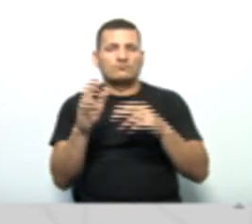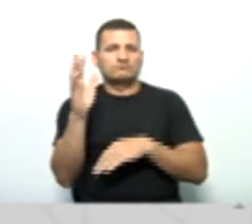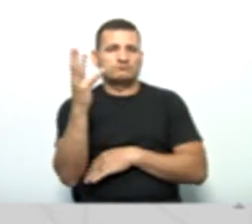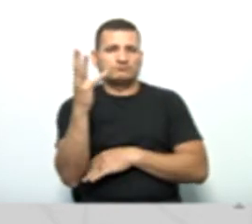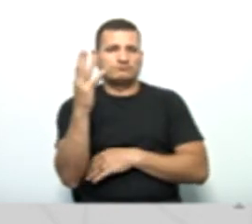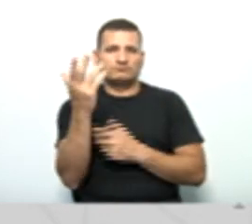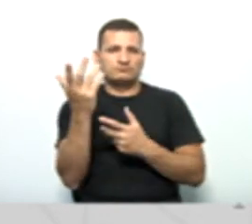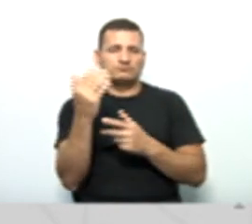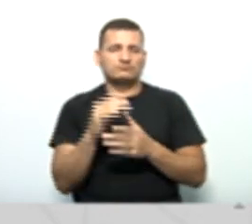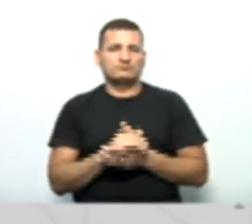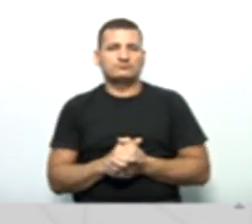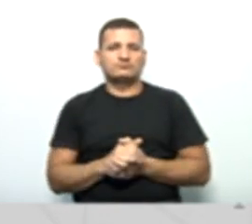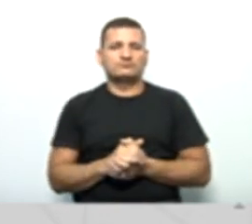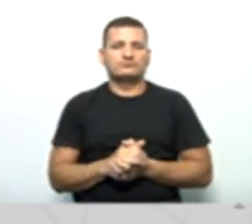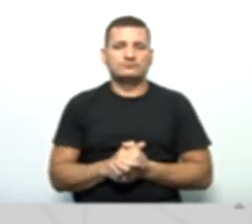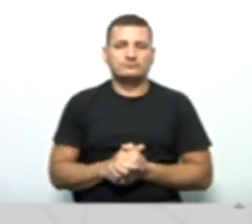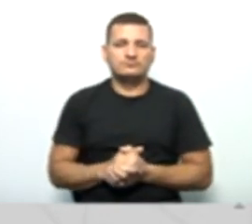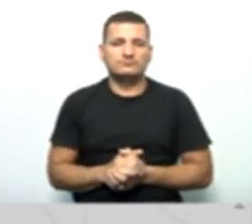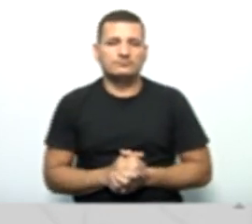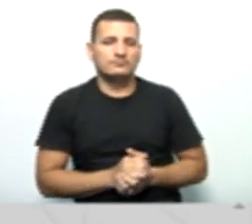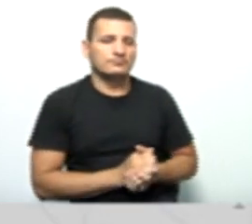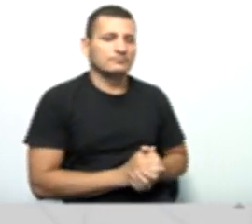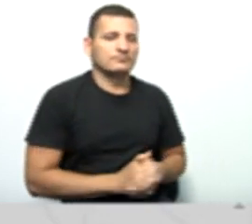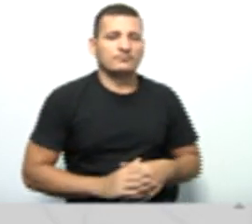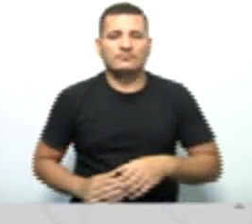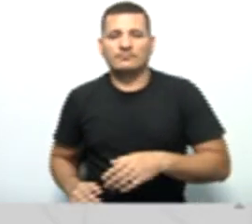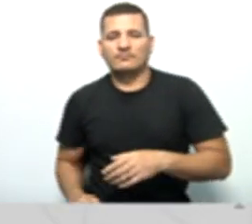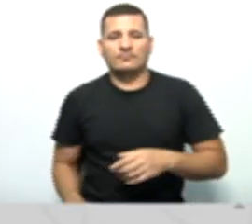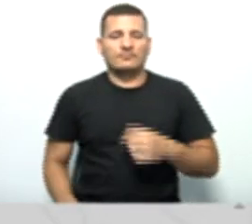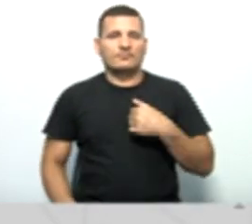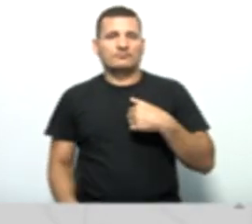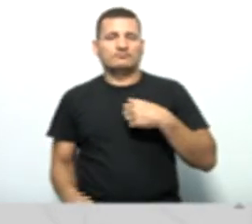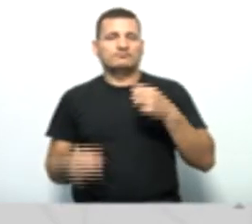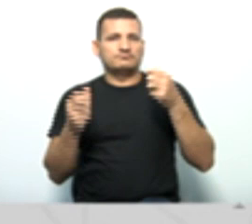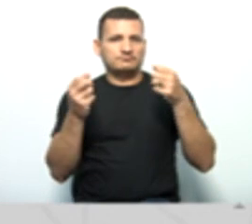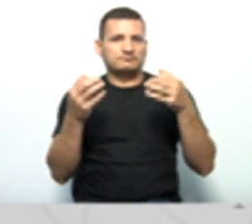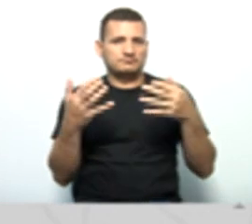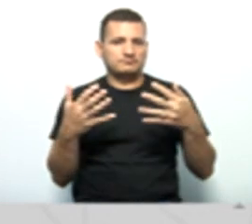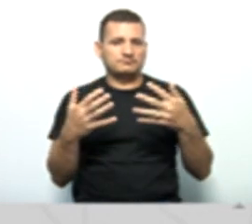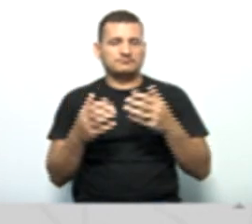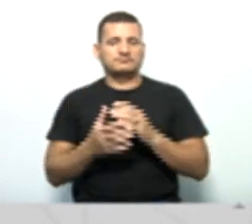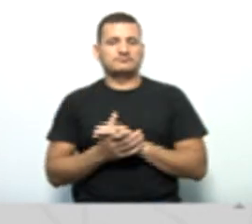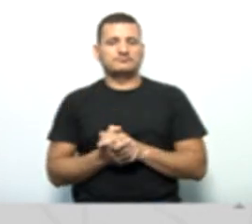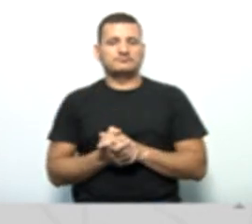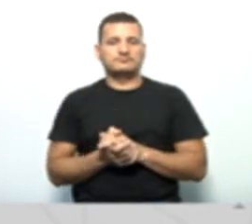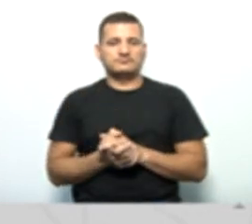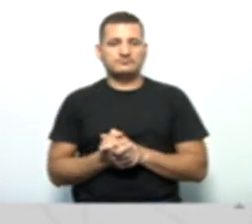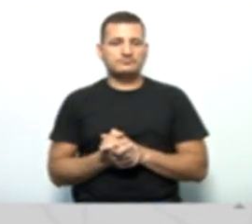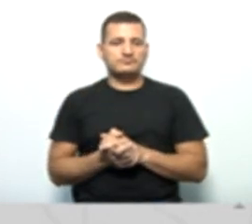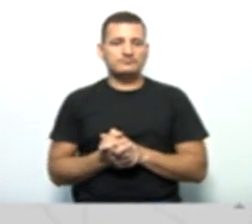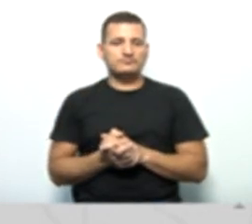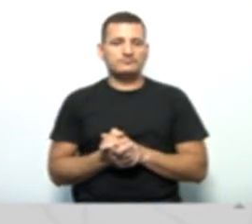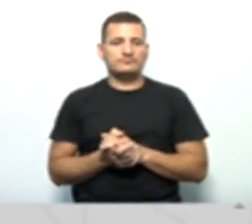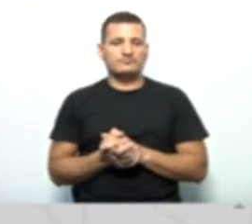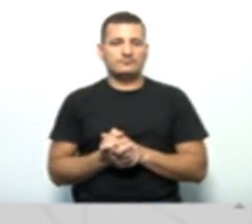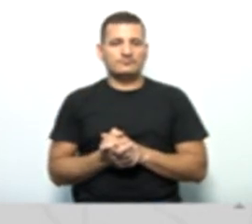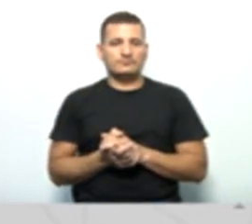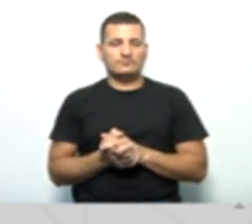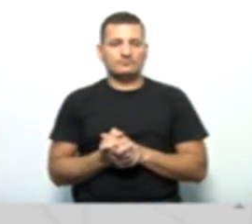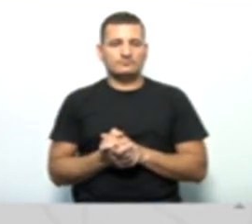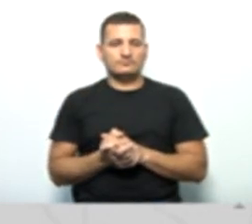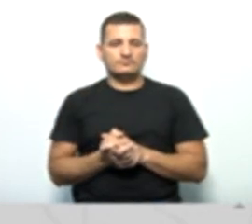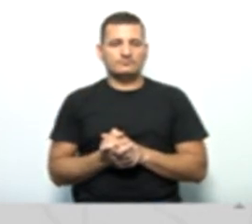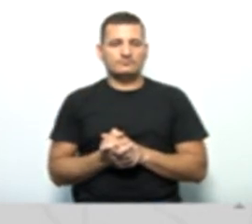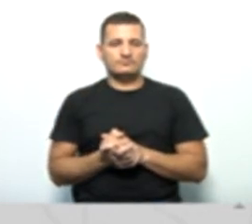Ricardo? Eu vou comentar porque eu gosto muito desse assunto. Esse é muito interessante também. Programação tem vários exemplos.